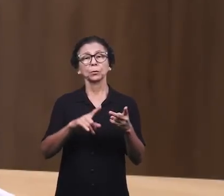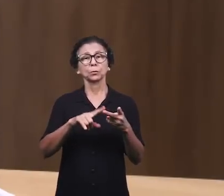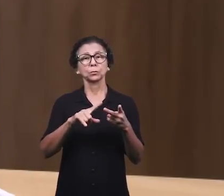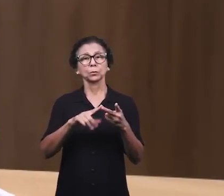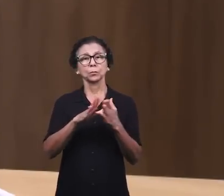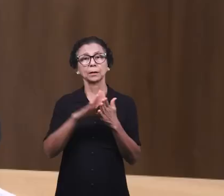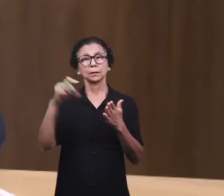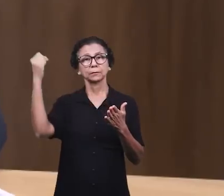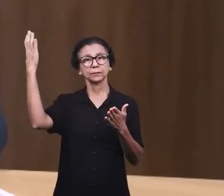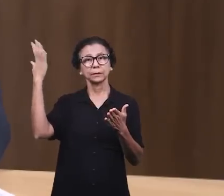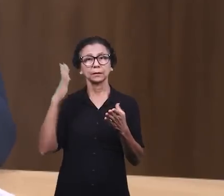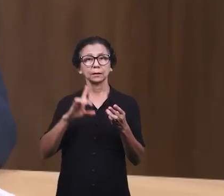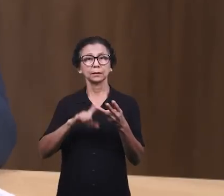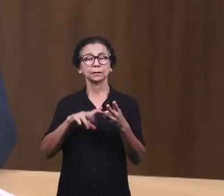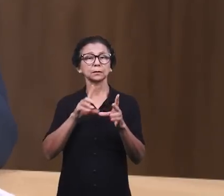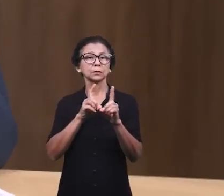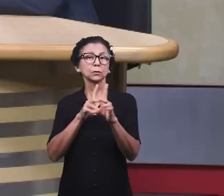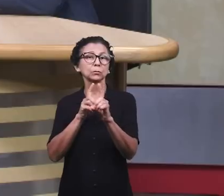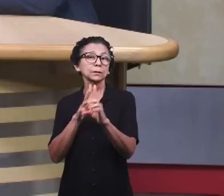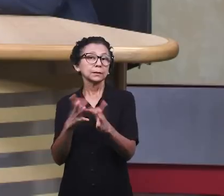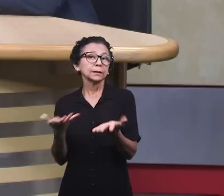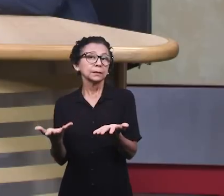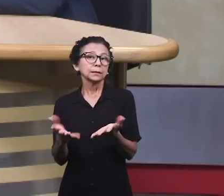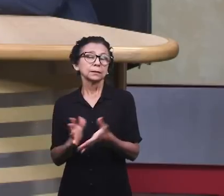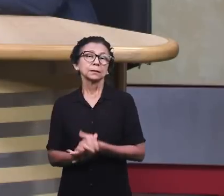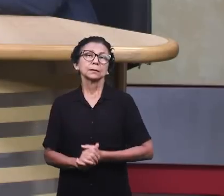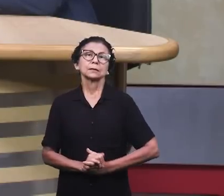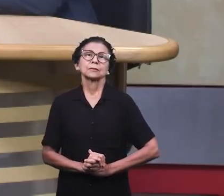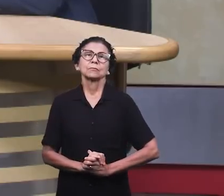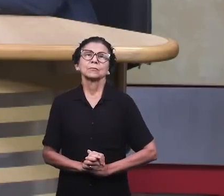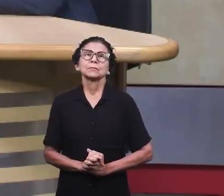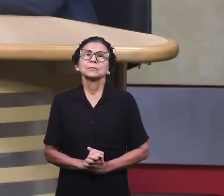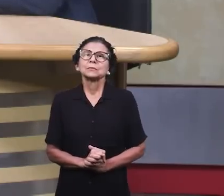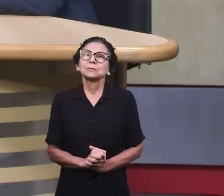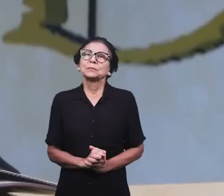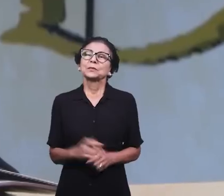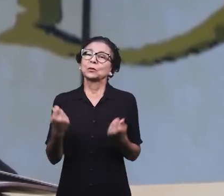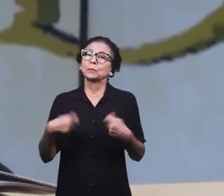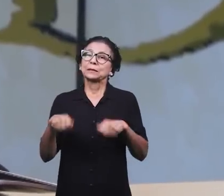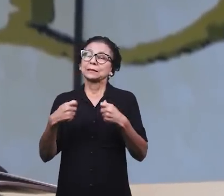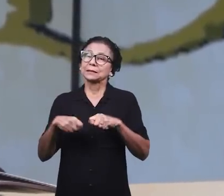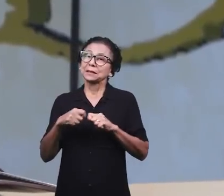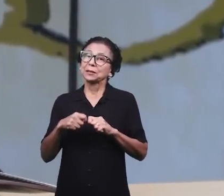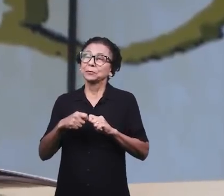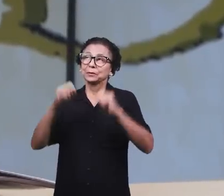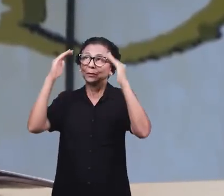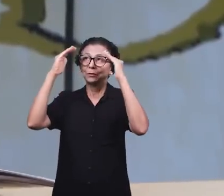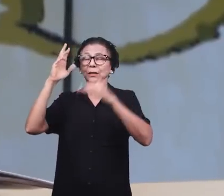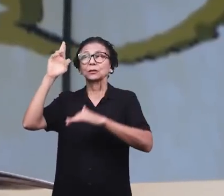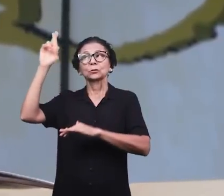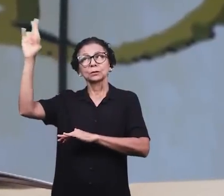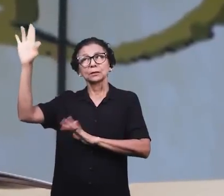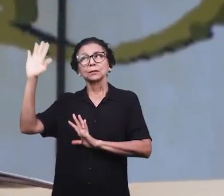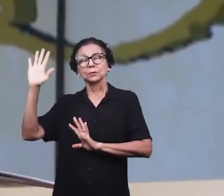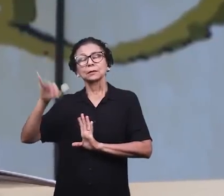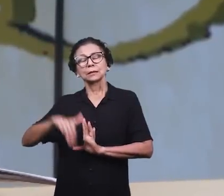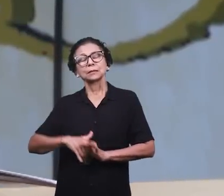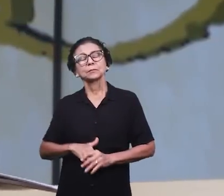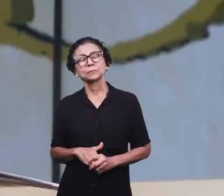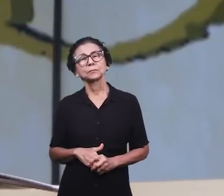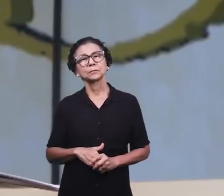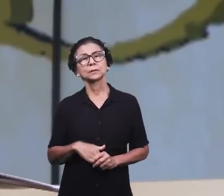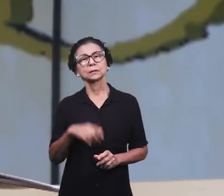a doutrina. Não é, Gilson? Temos tudo exatamente para cumprir a vontade do Senhor, porque é tudo de acordo com a vontade dele, né? Então, realmente,